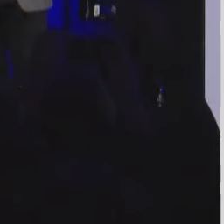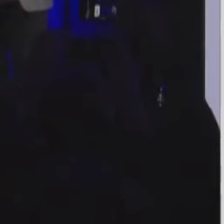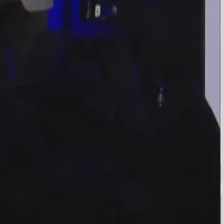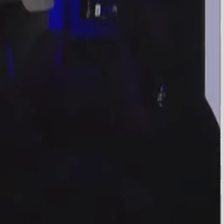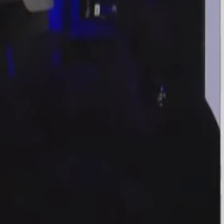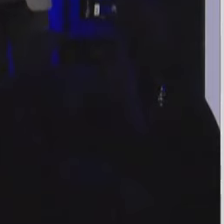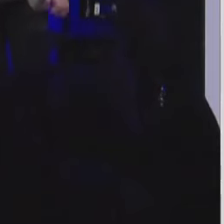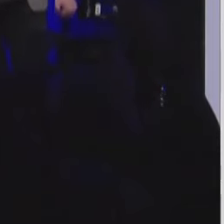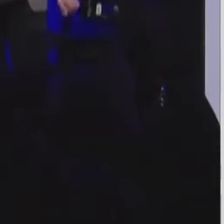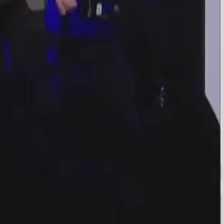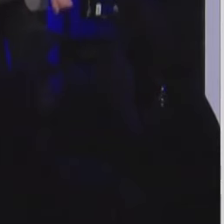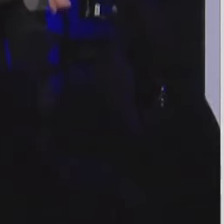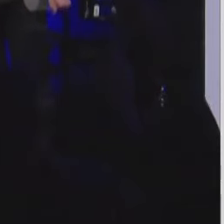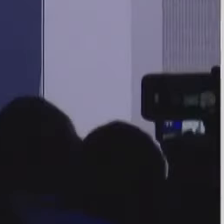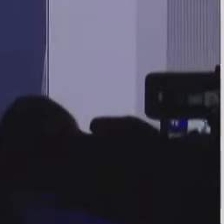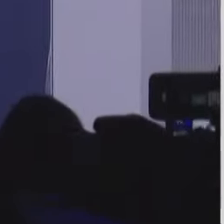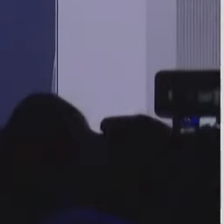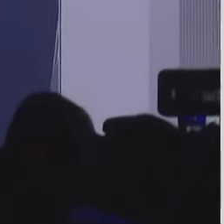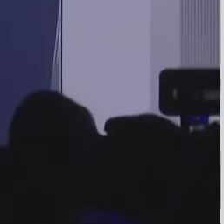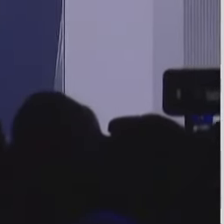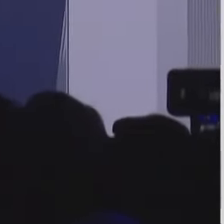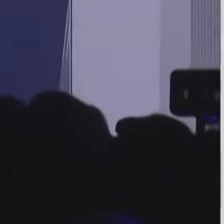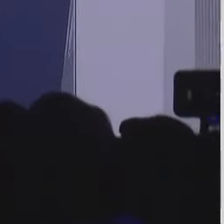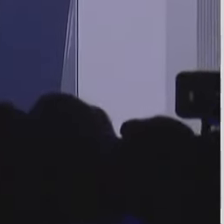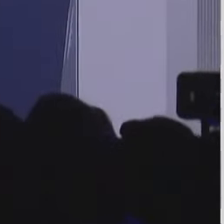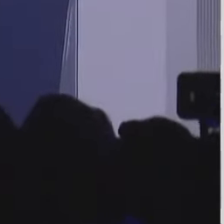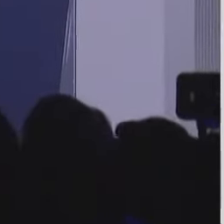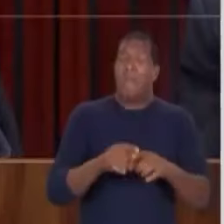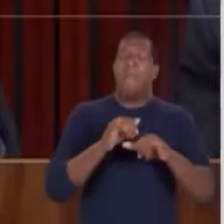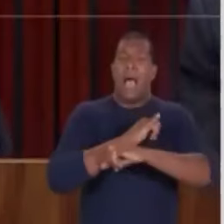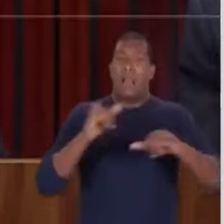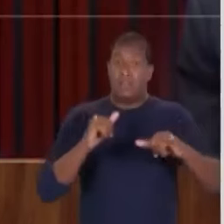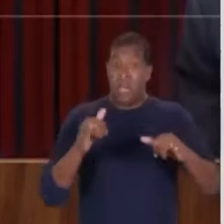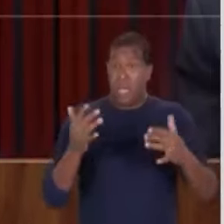rede social, isso configura o quê? A